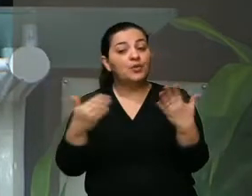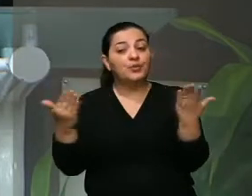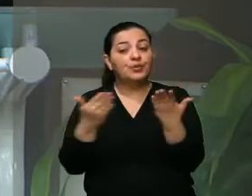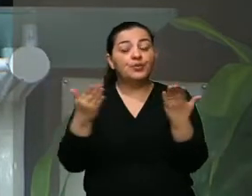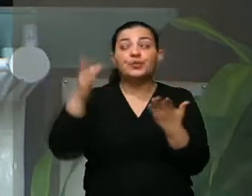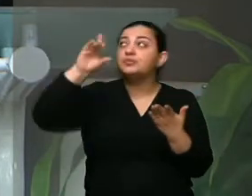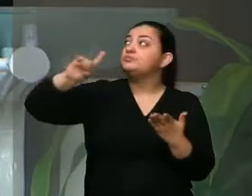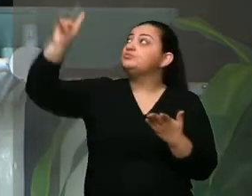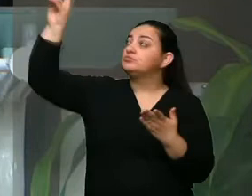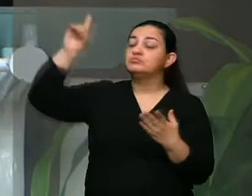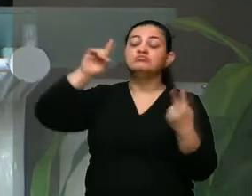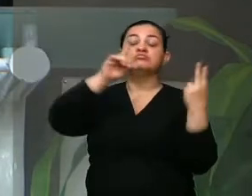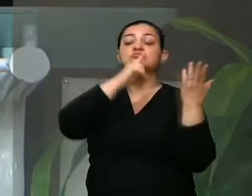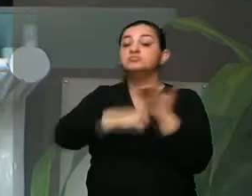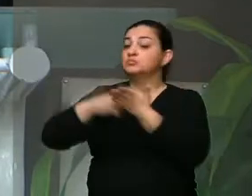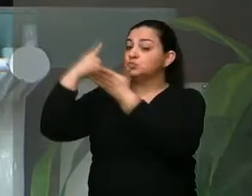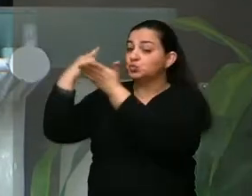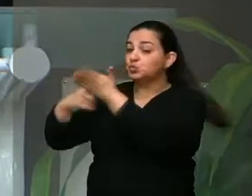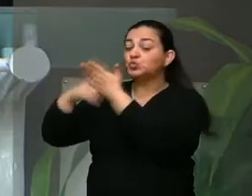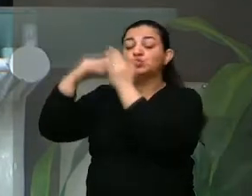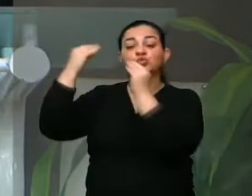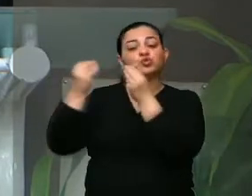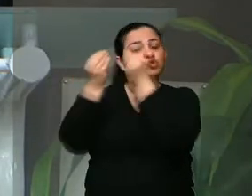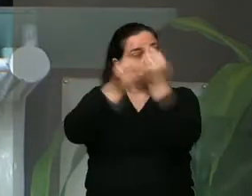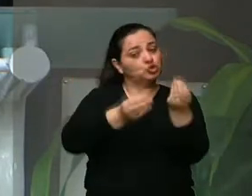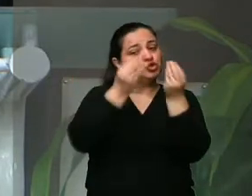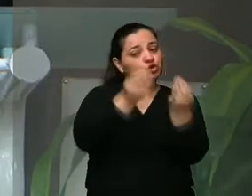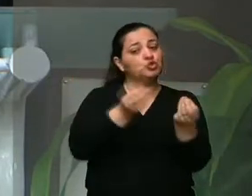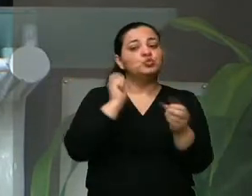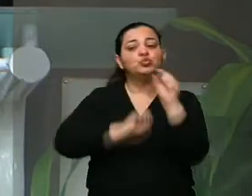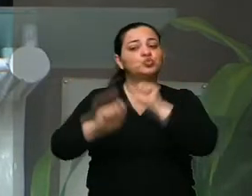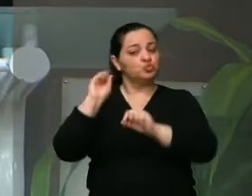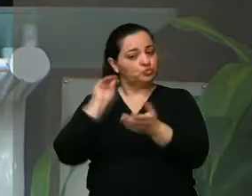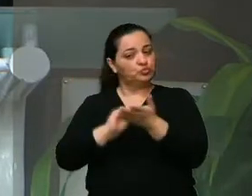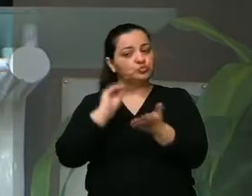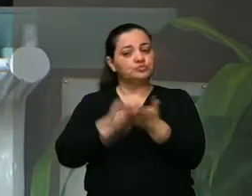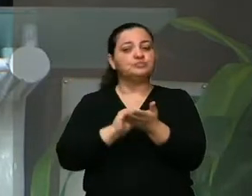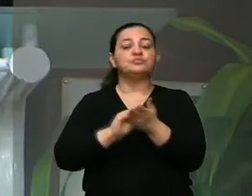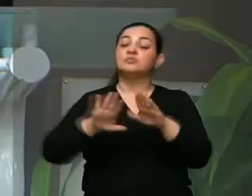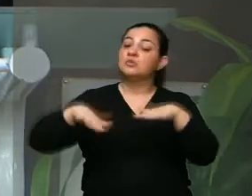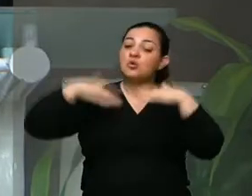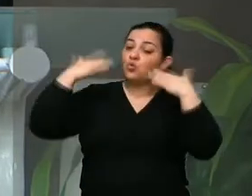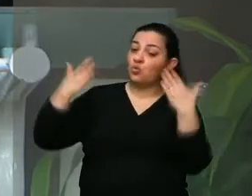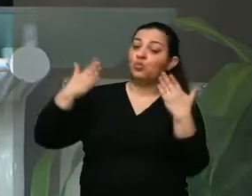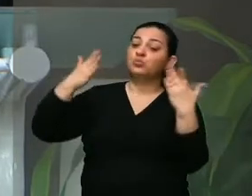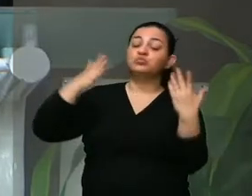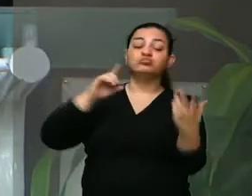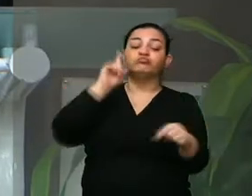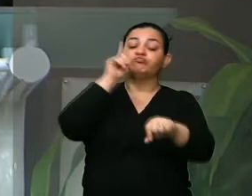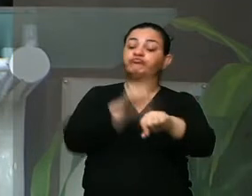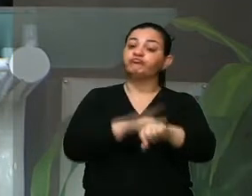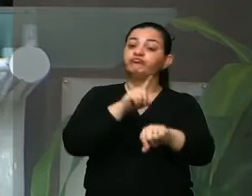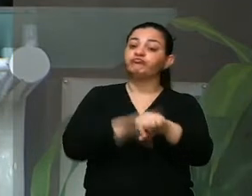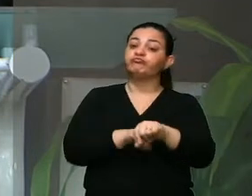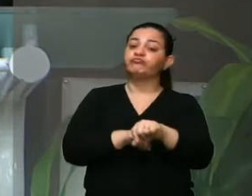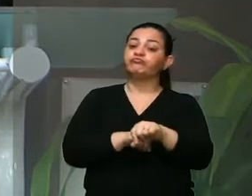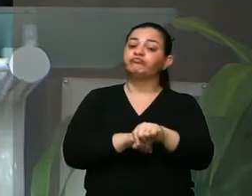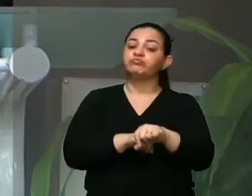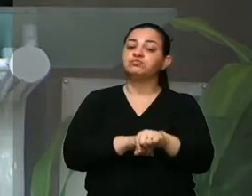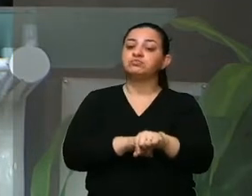deus está comprometido contigo em dau restante que falta quando chegar àquele momento